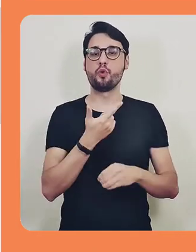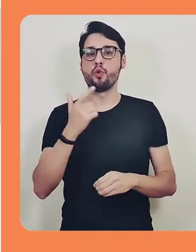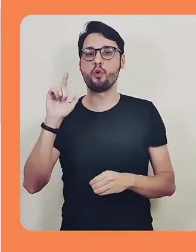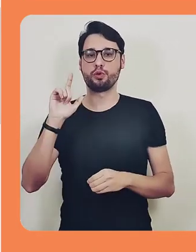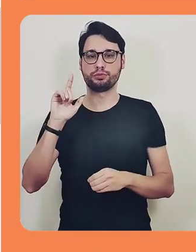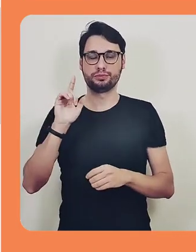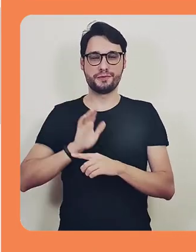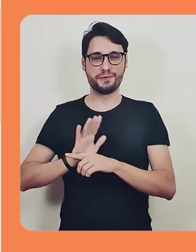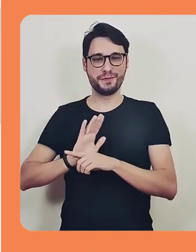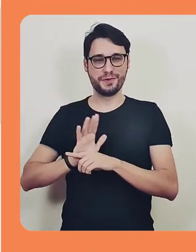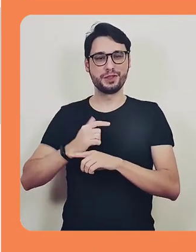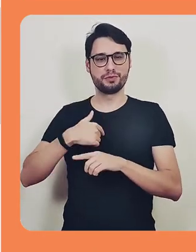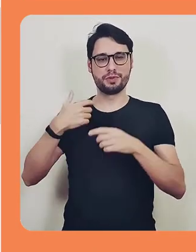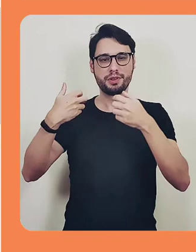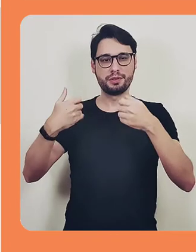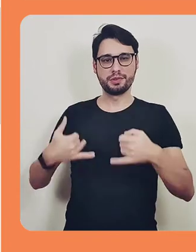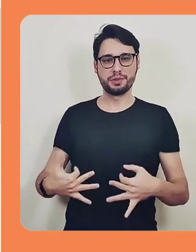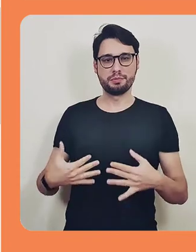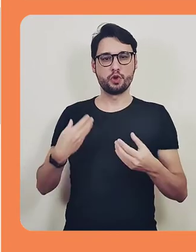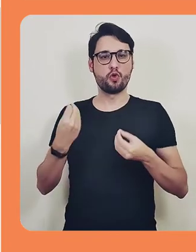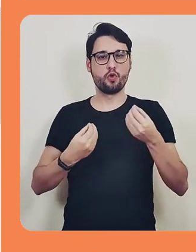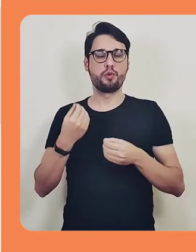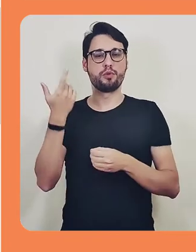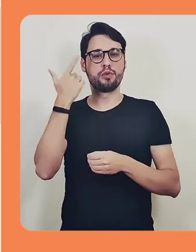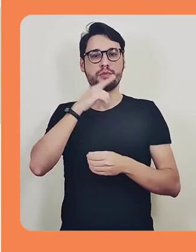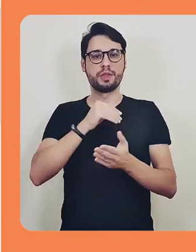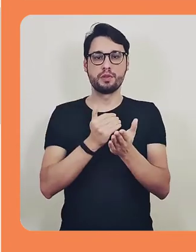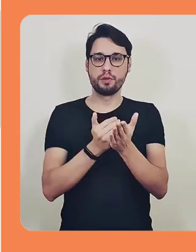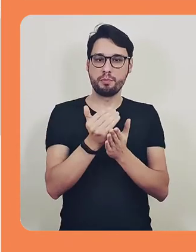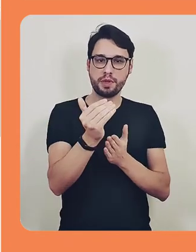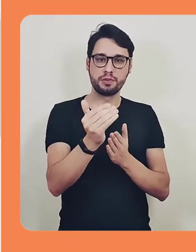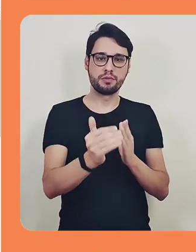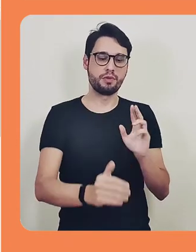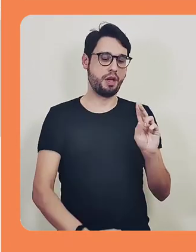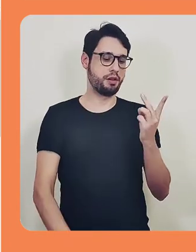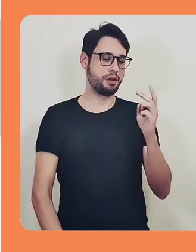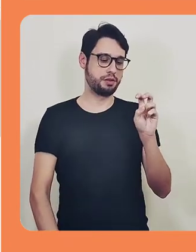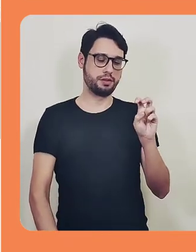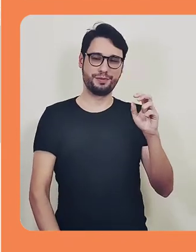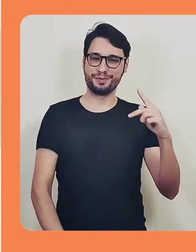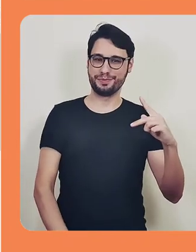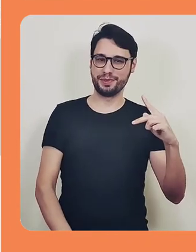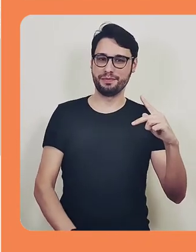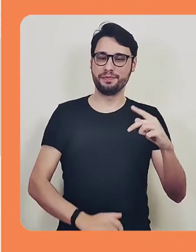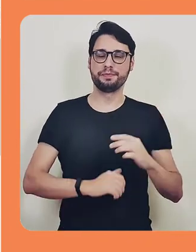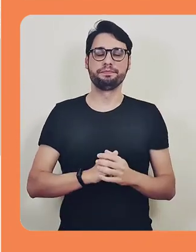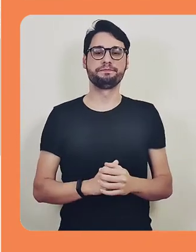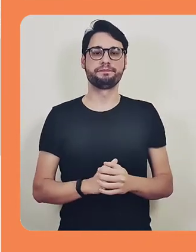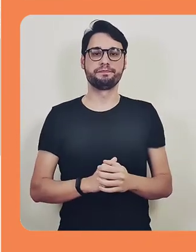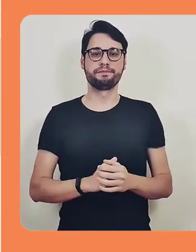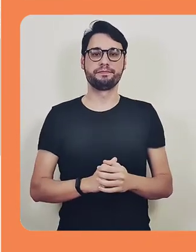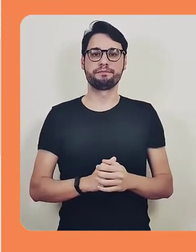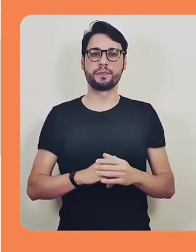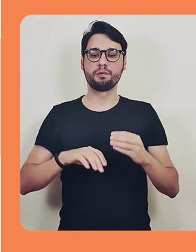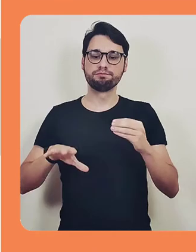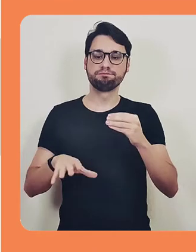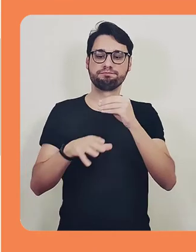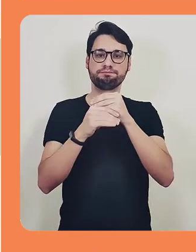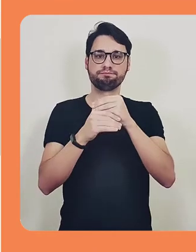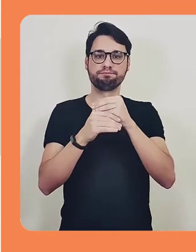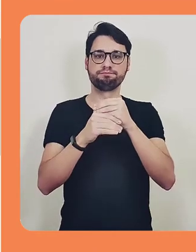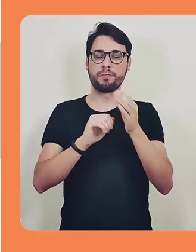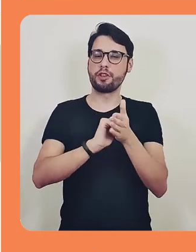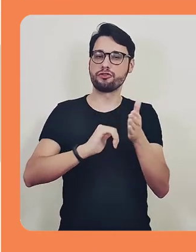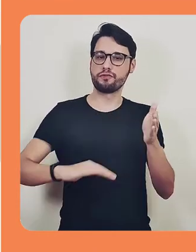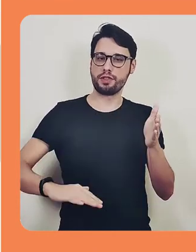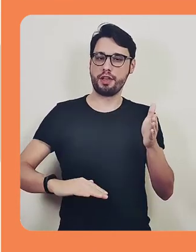aos nossos recursos do vídeo interativo do H5P. Se você não sabe como incluir um vídeo, dê